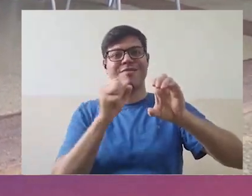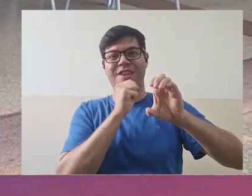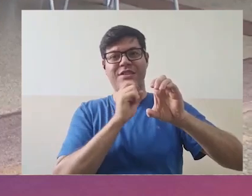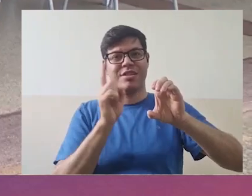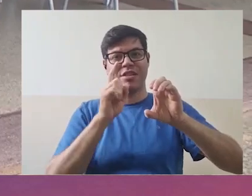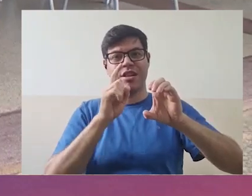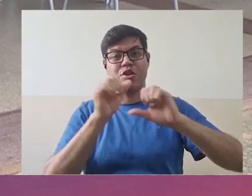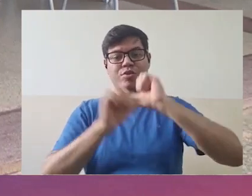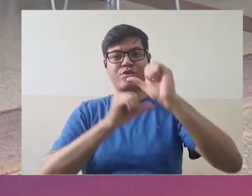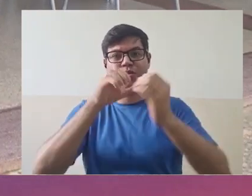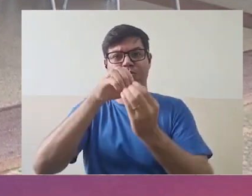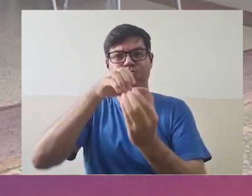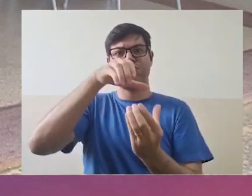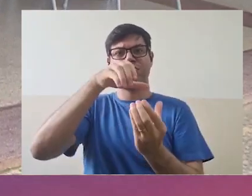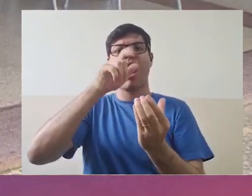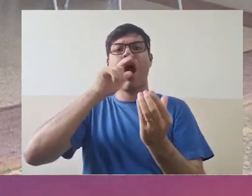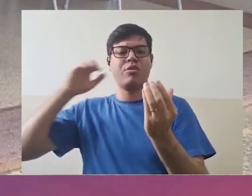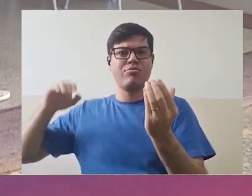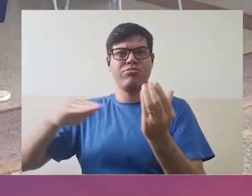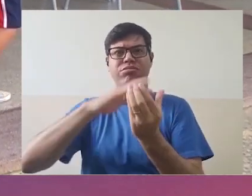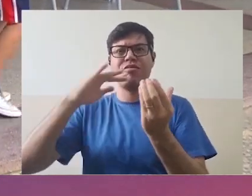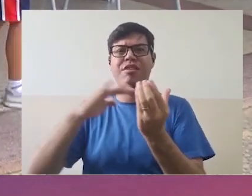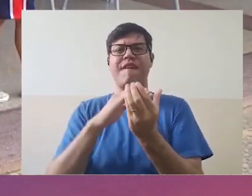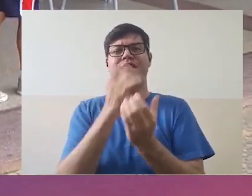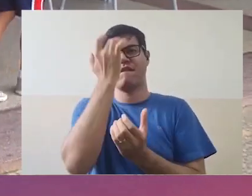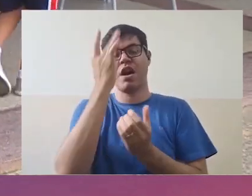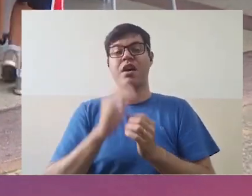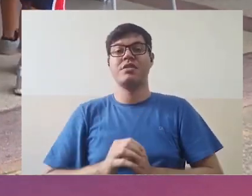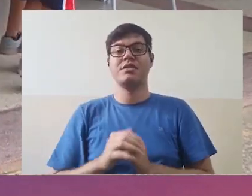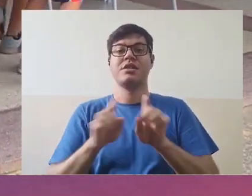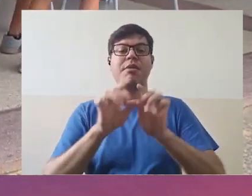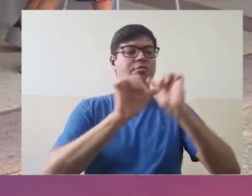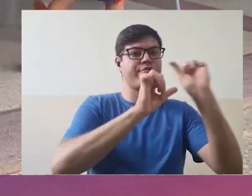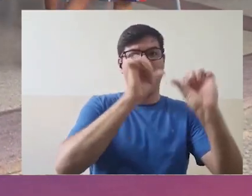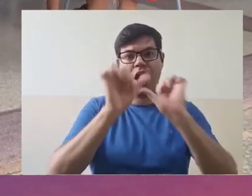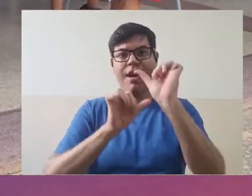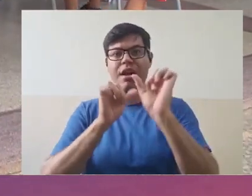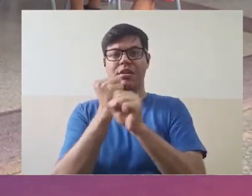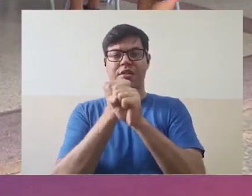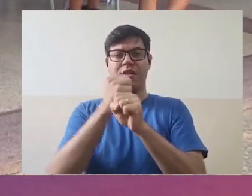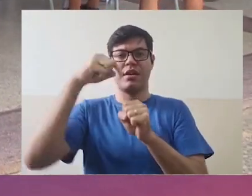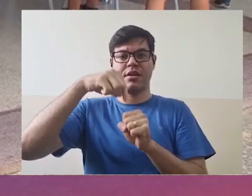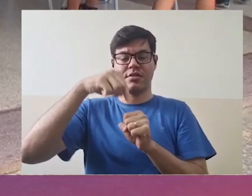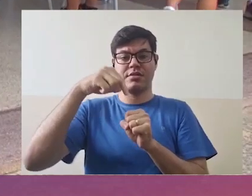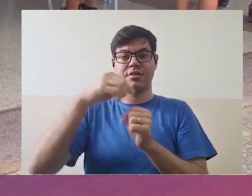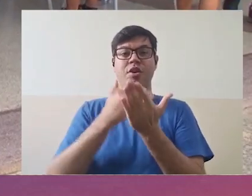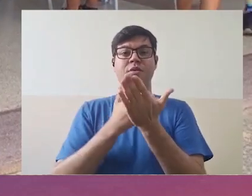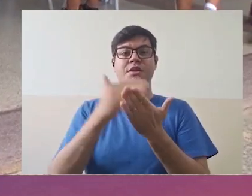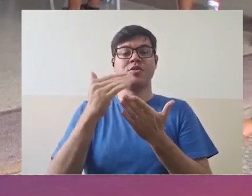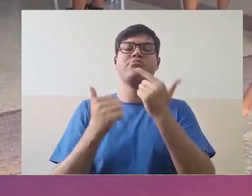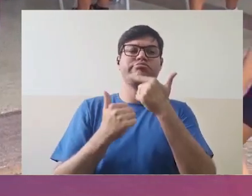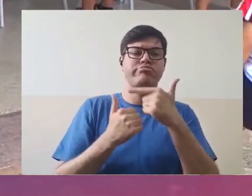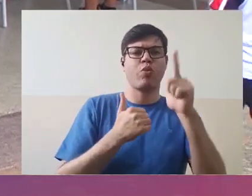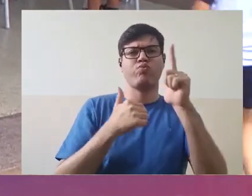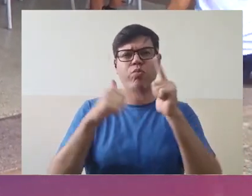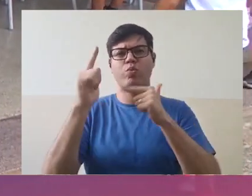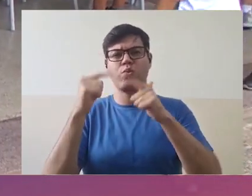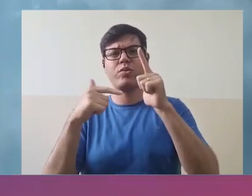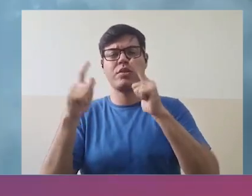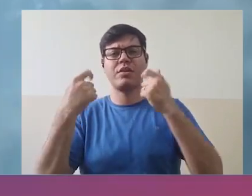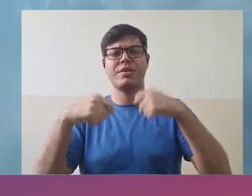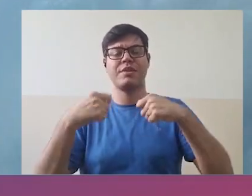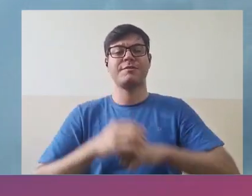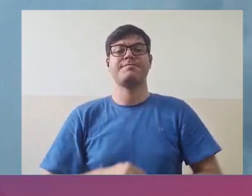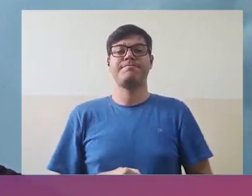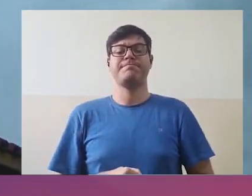tubulações maiores para que a água escoasse melhor. Foi feita toda essa troca e esse ano nós entramos com outras adequações